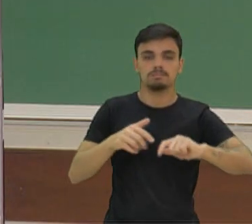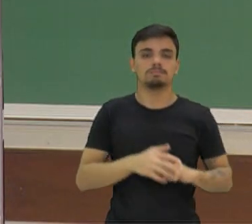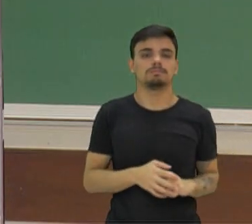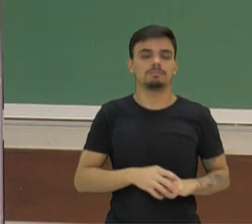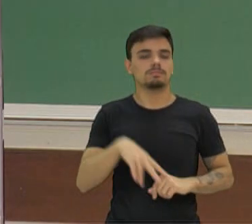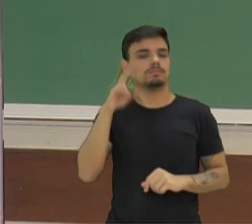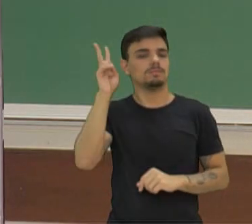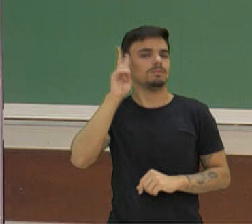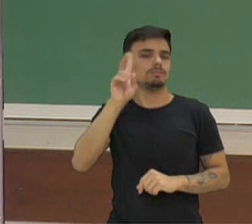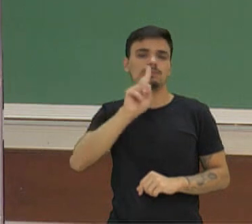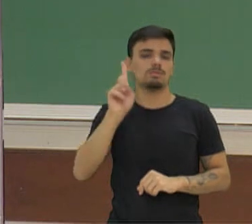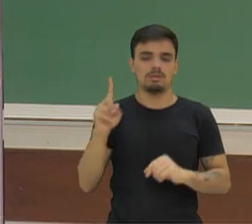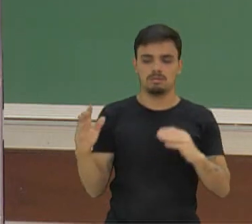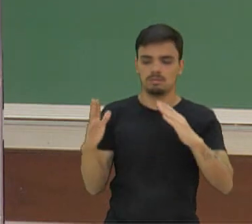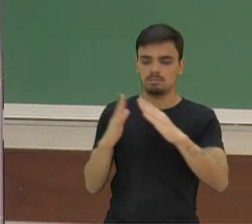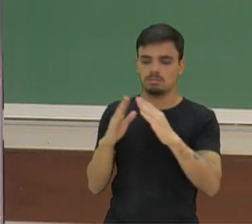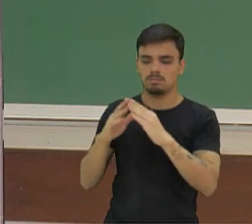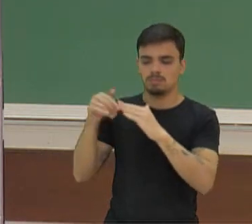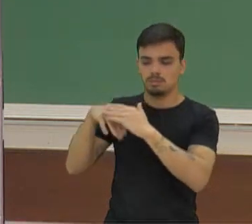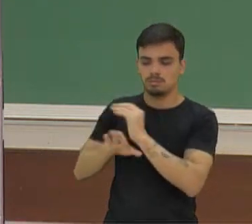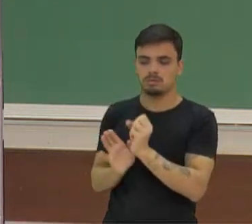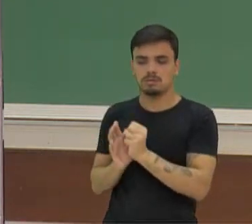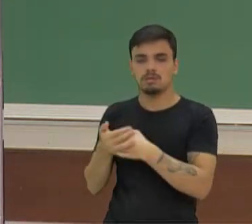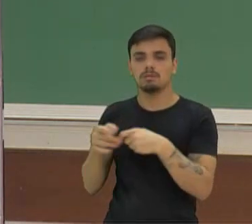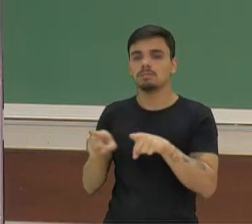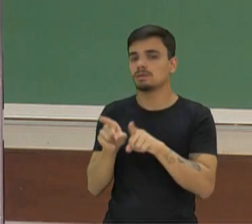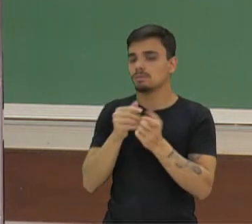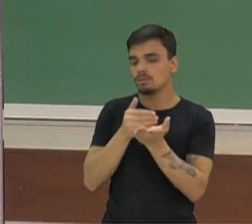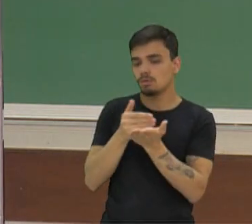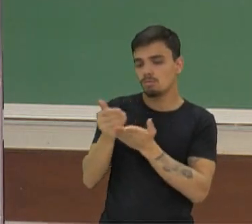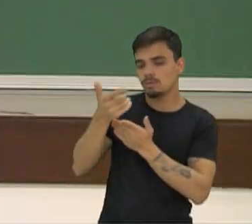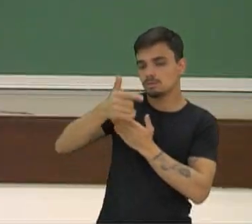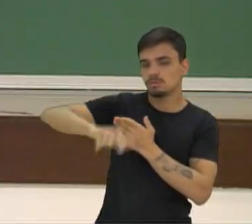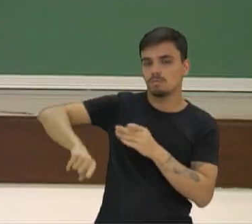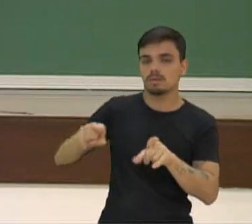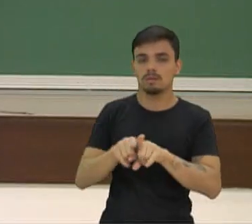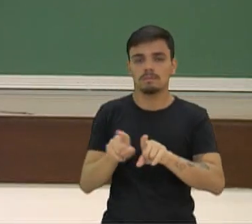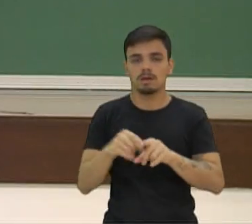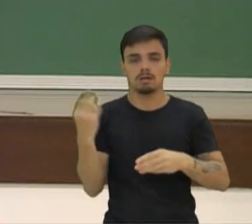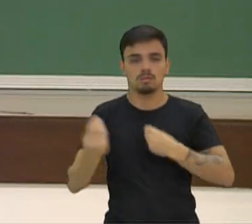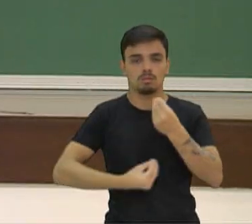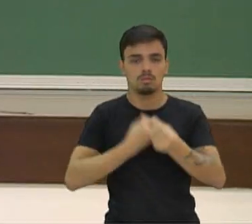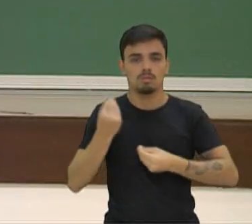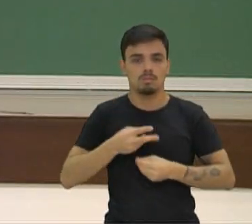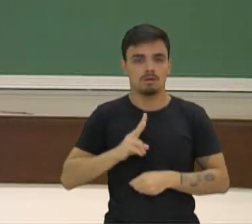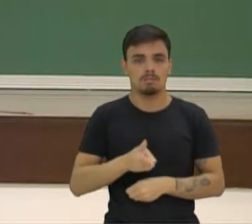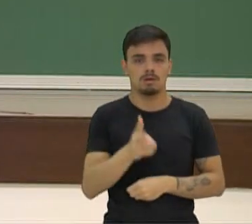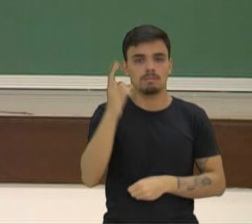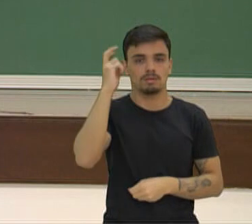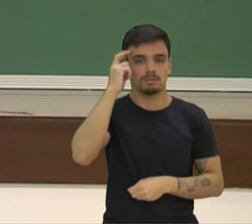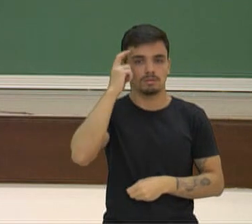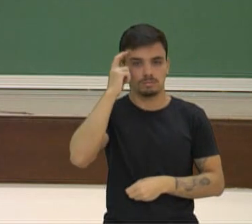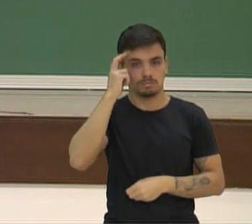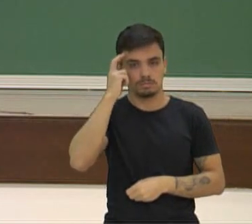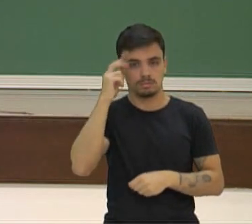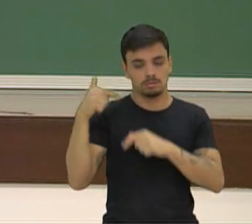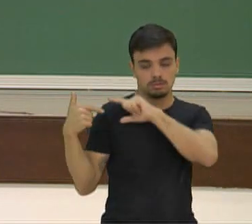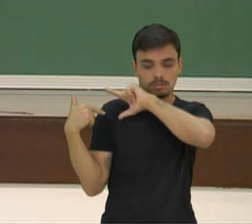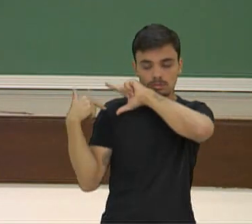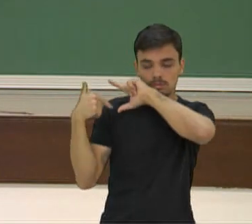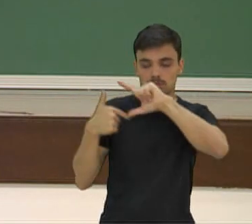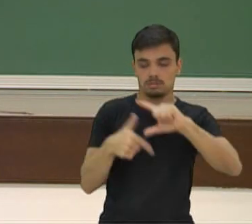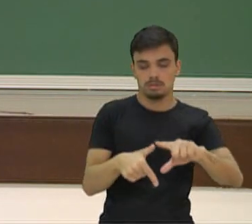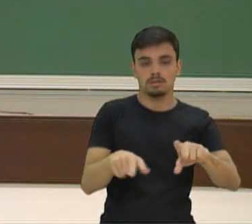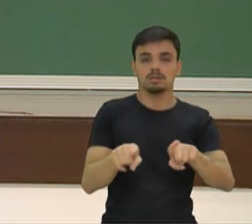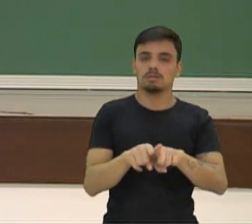era apenas um abrigo, mas também um recomeço, uma forma de manter suas tradições vivas e também terem